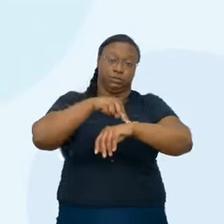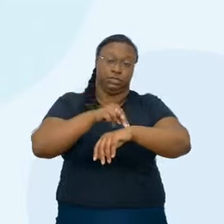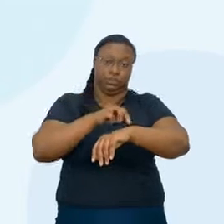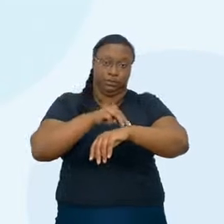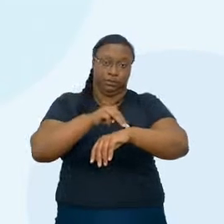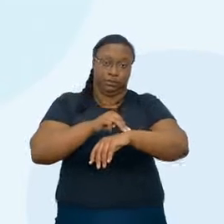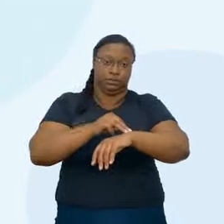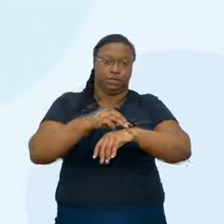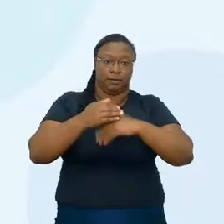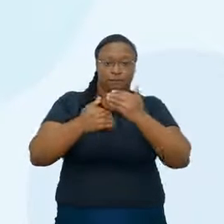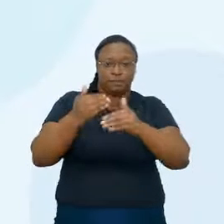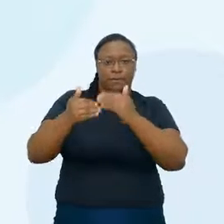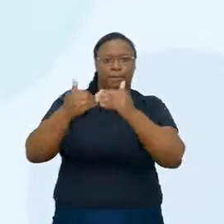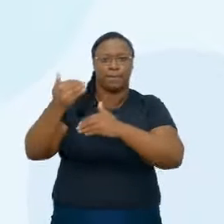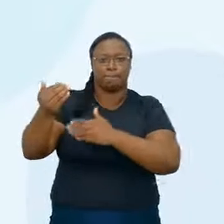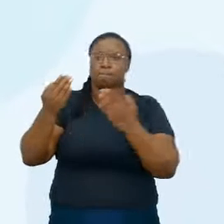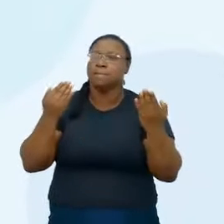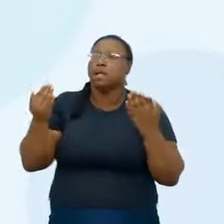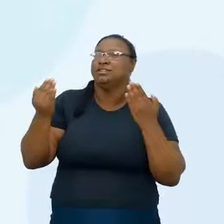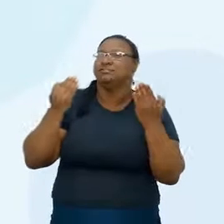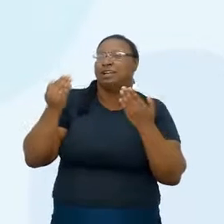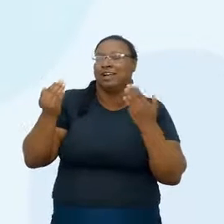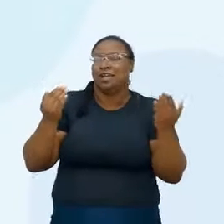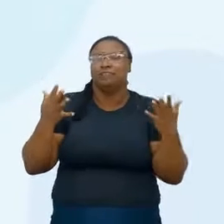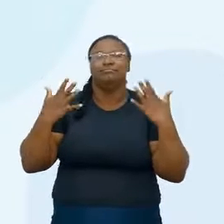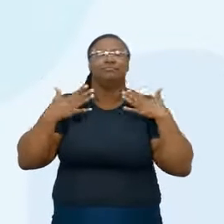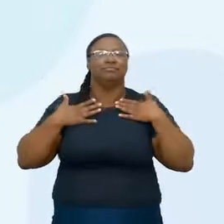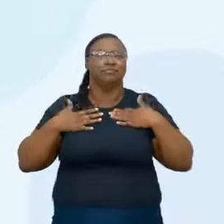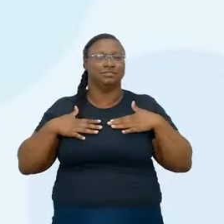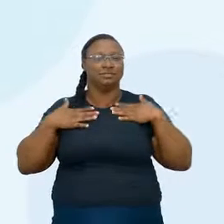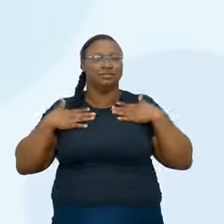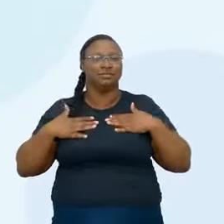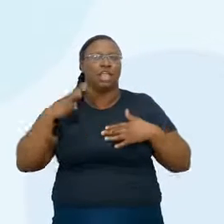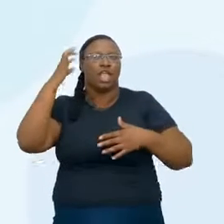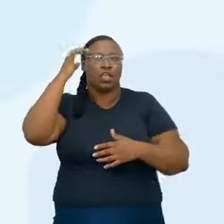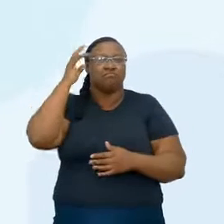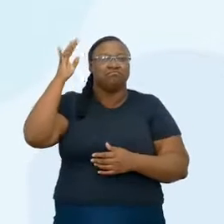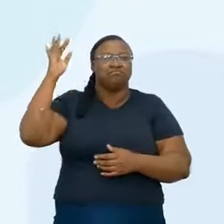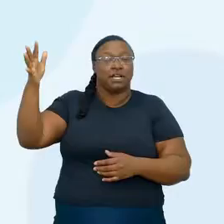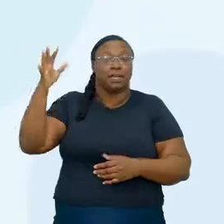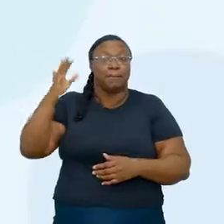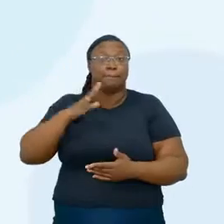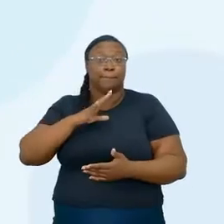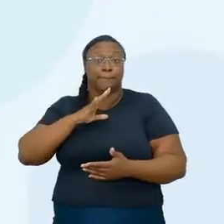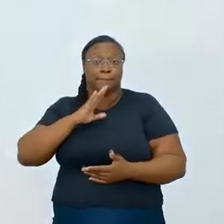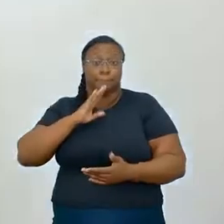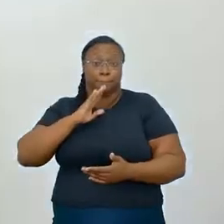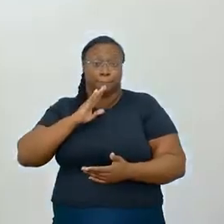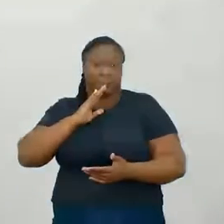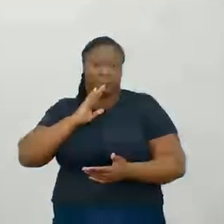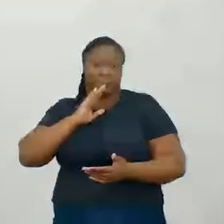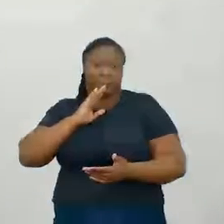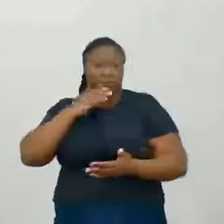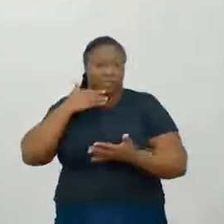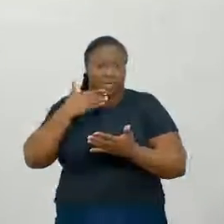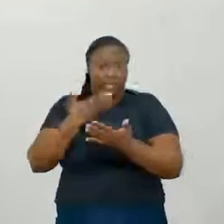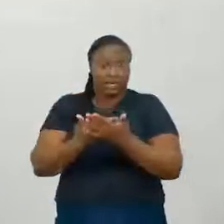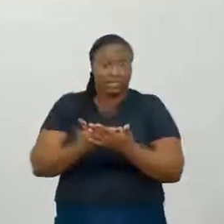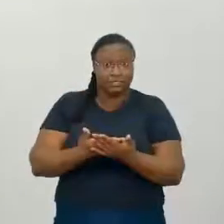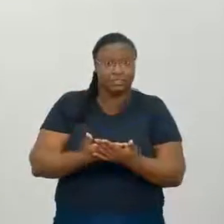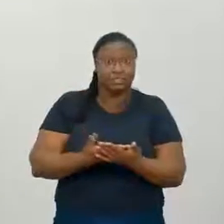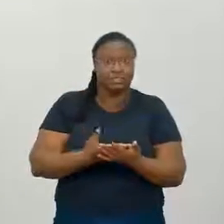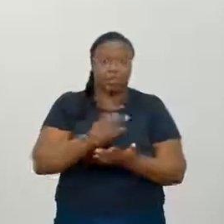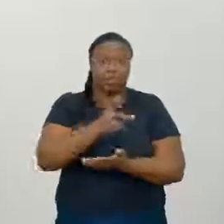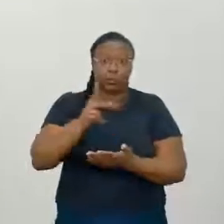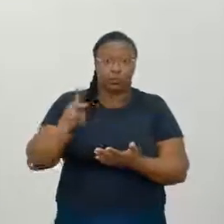do possível, né, transformar isso num bate-papo reflexivo, né, para que a gente, acreditando que os professores aí dentro